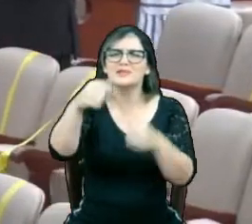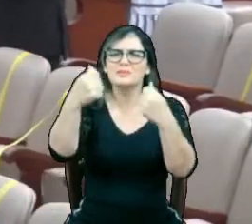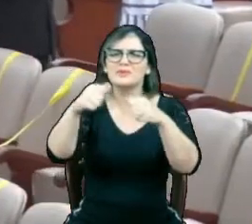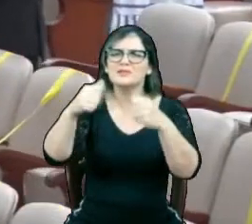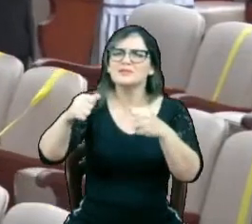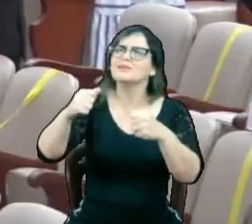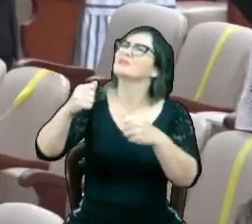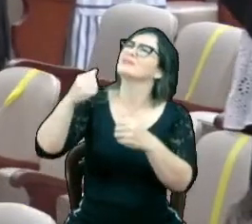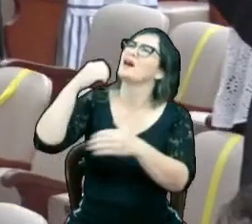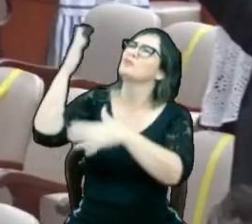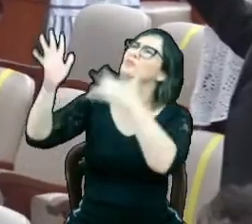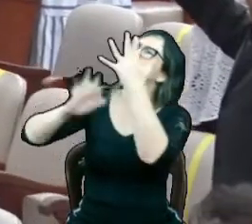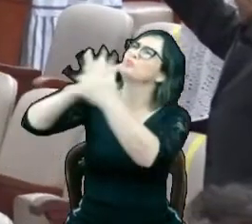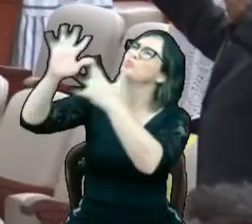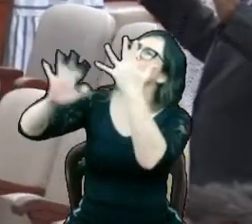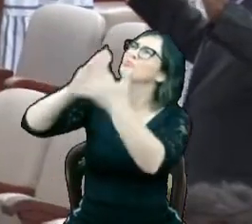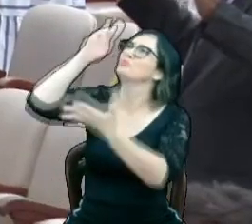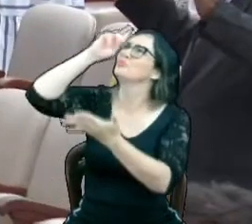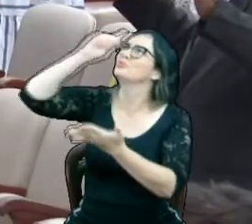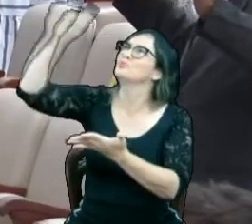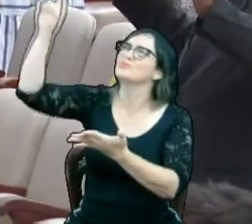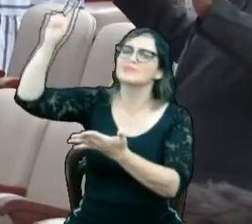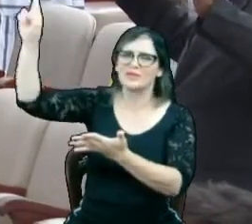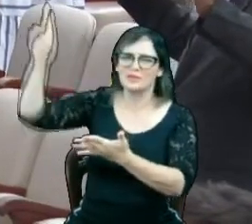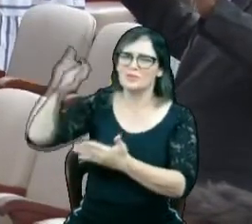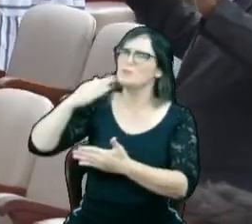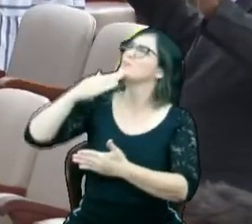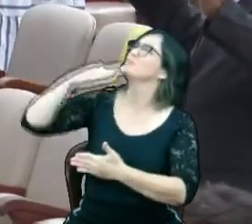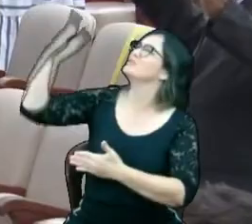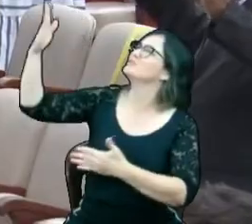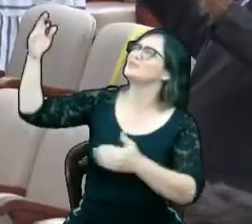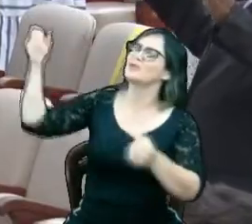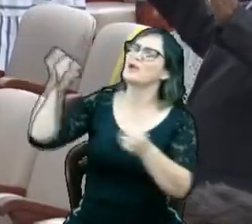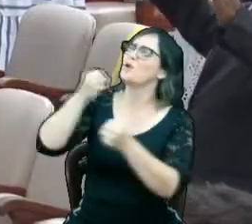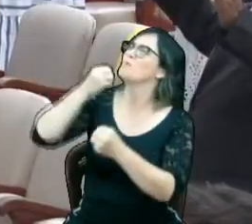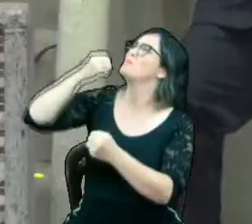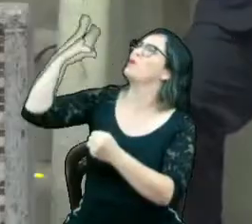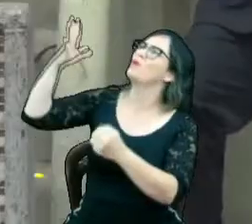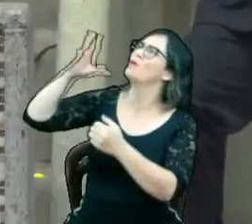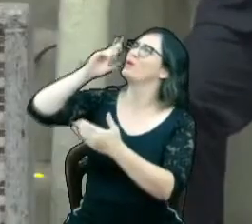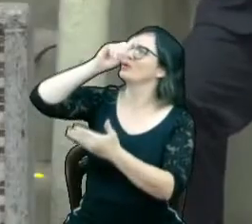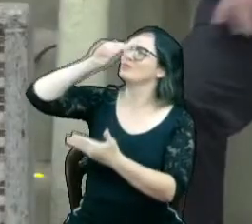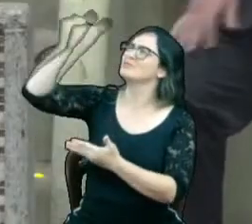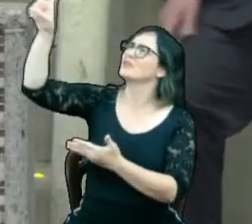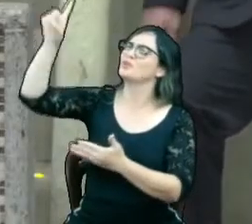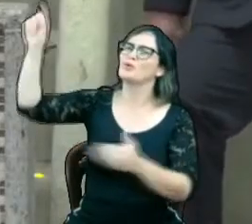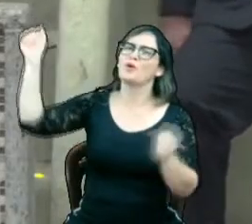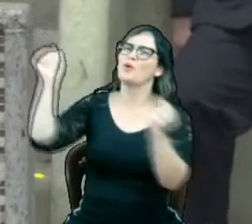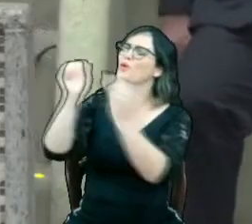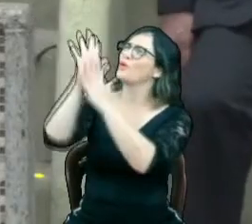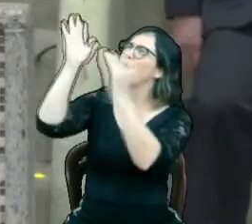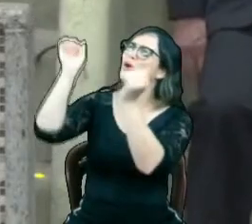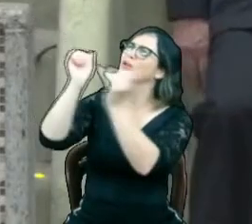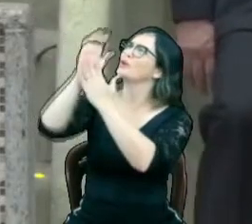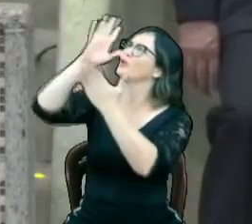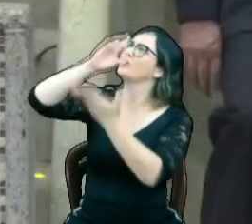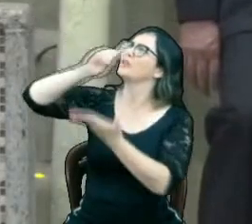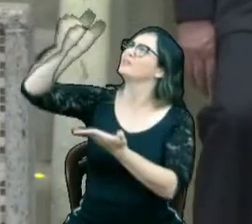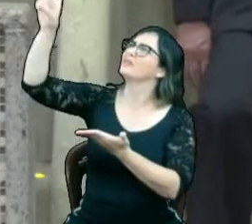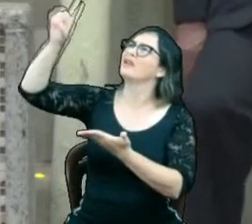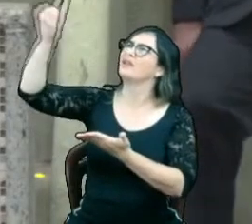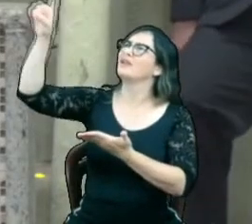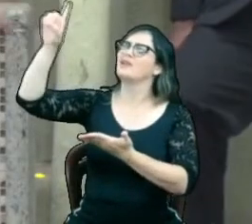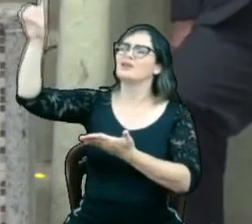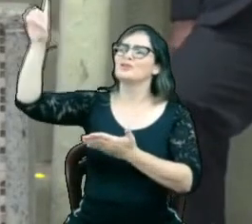para os céus mas está tudo certo contigo e o seu Deus glorifique A Ele Agora fala em mistérios com